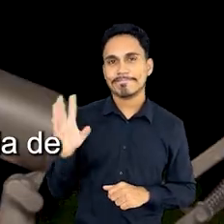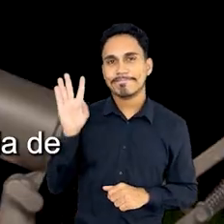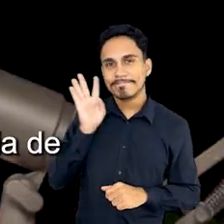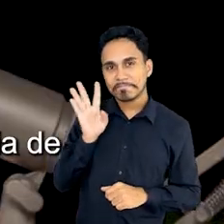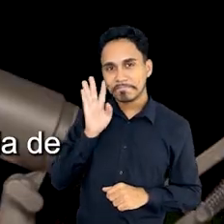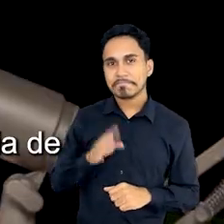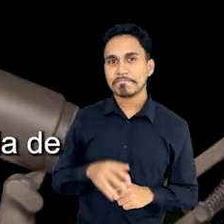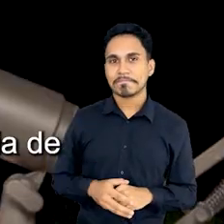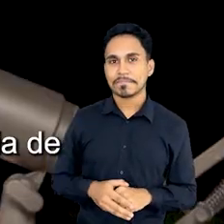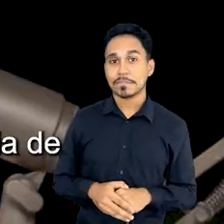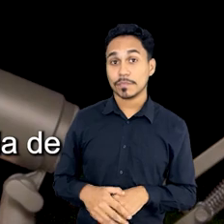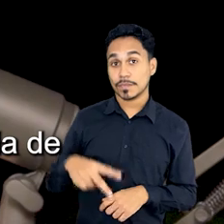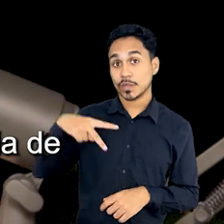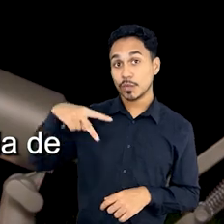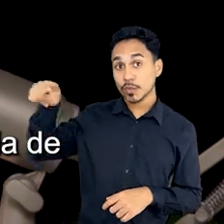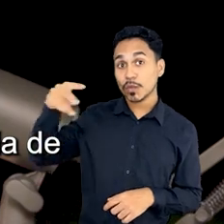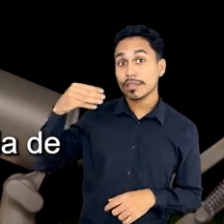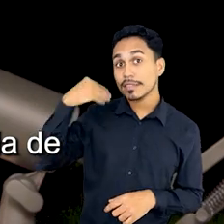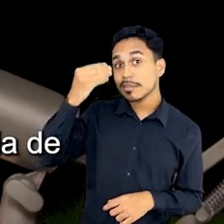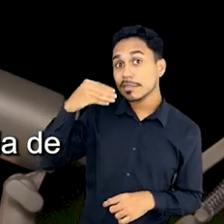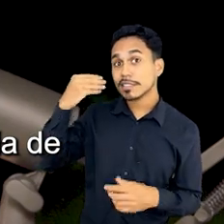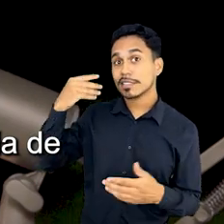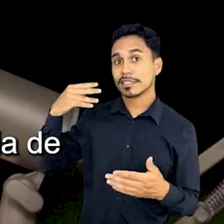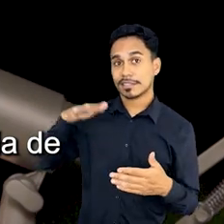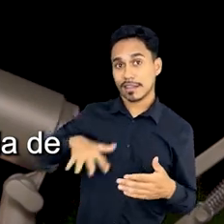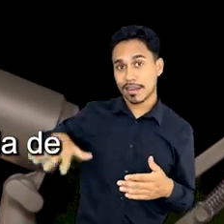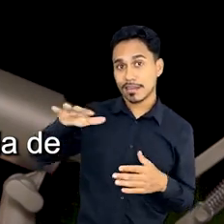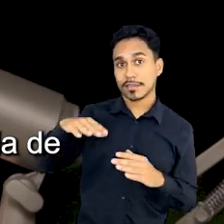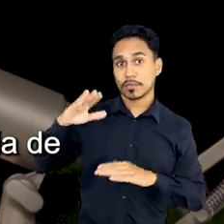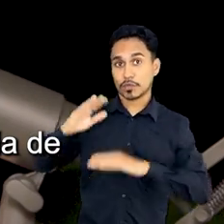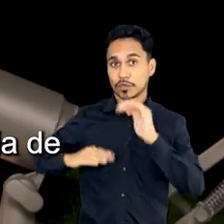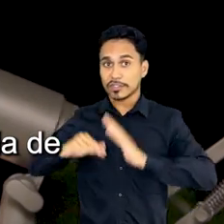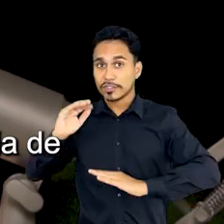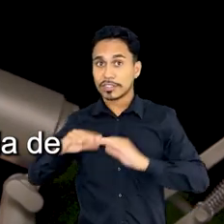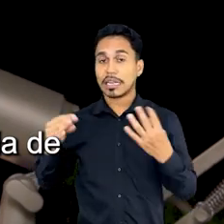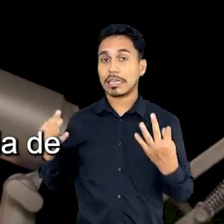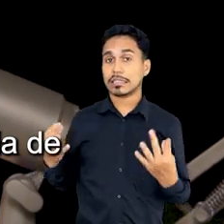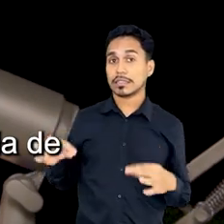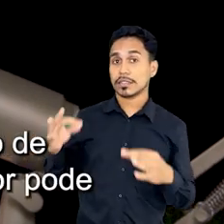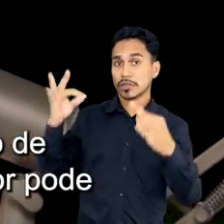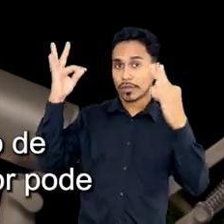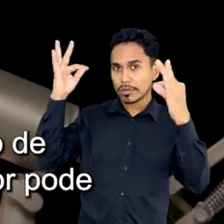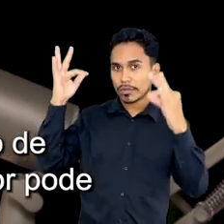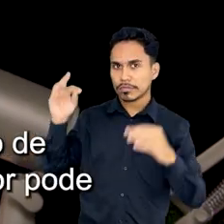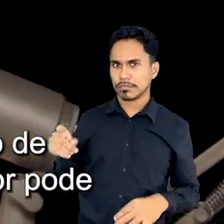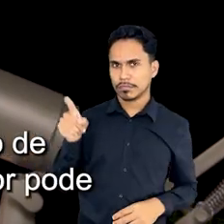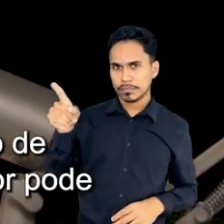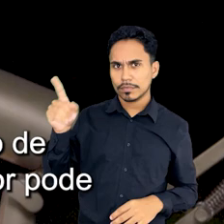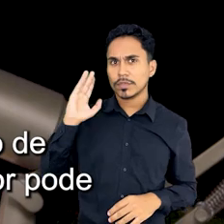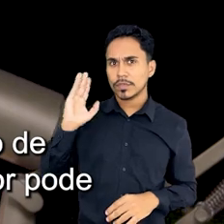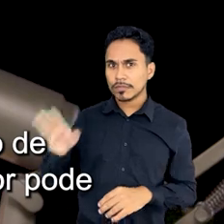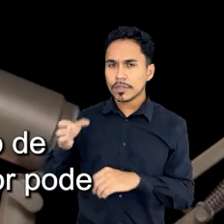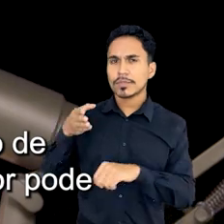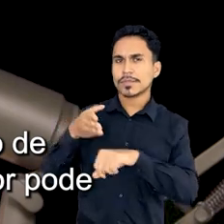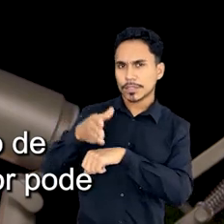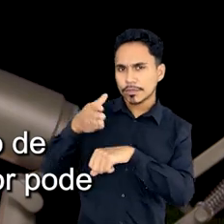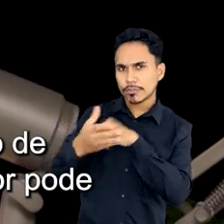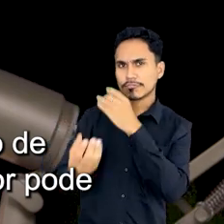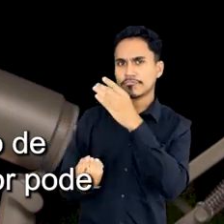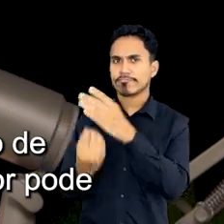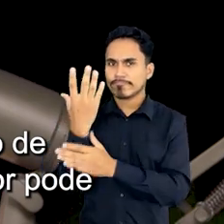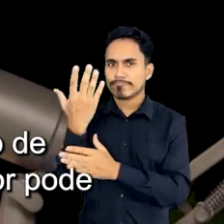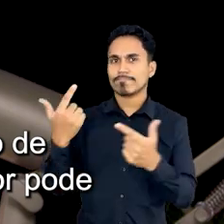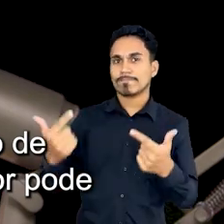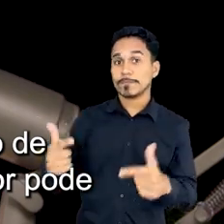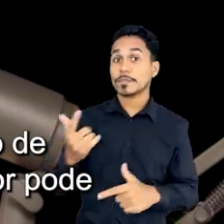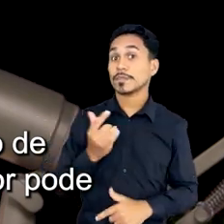que bacana agora professor na sua experiência de educação profissional e tecnológica eh na na sua experiência você participou do desenvolvimento